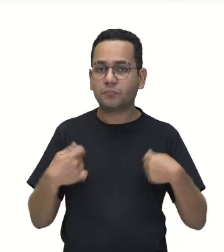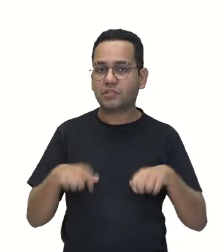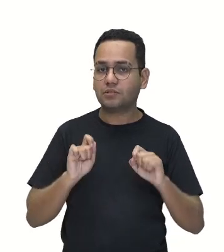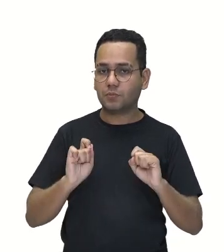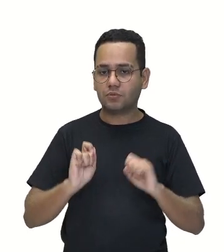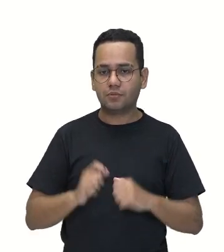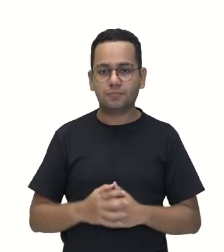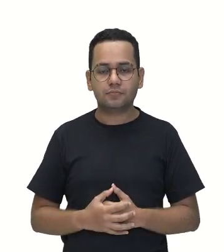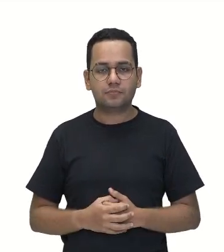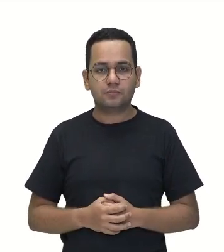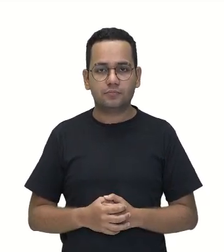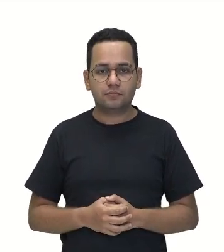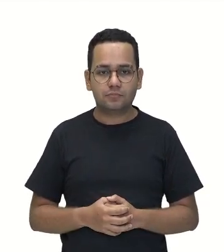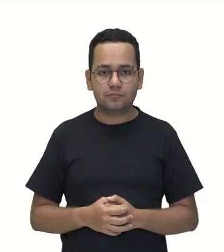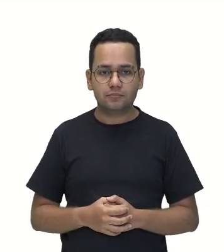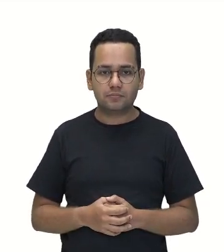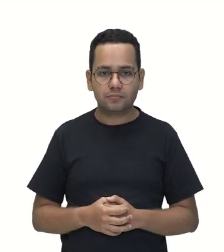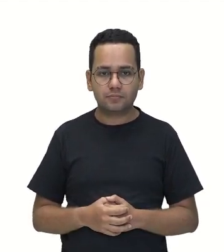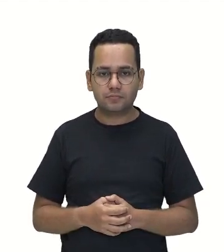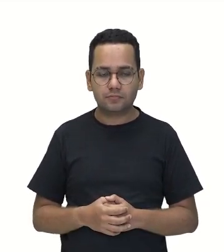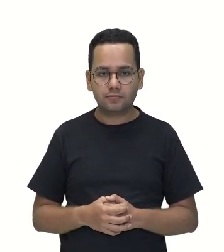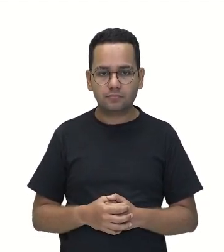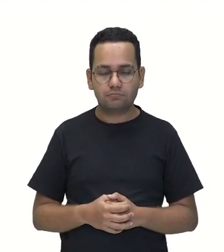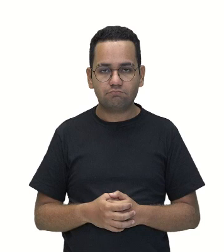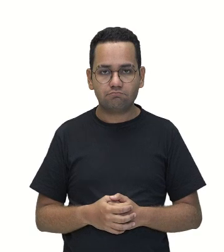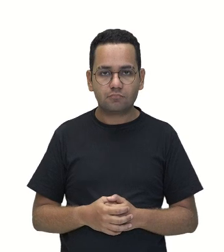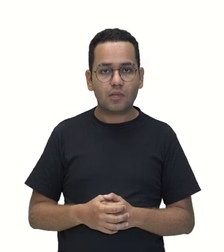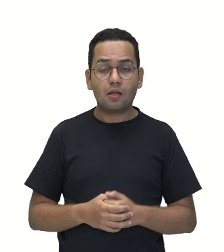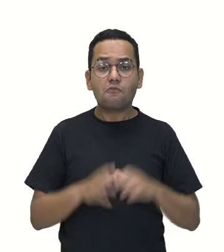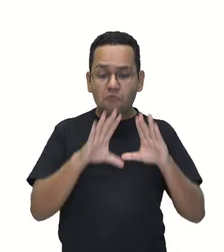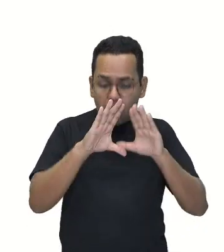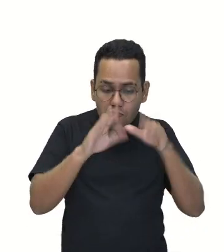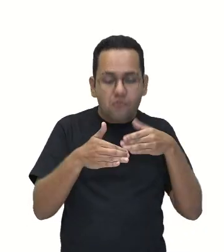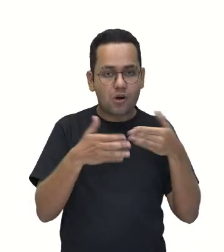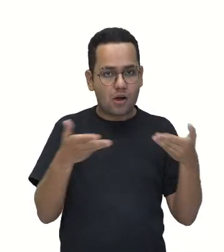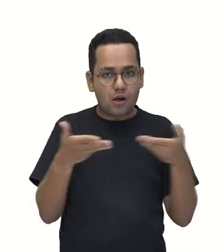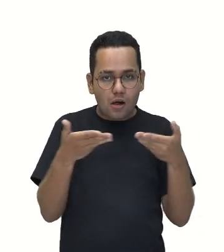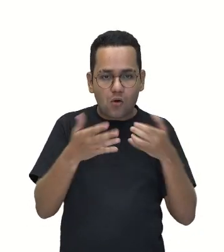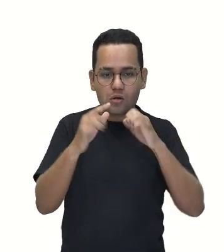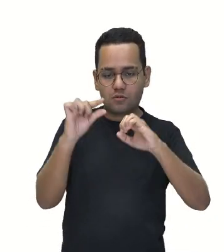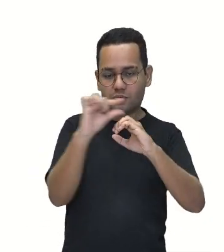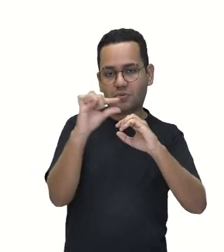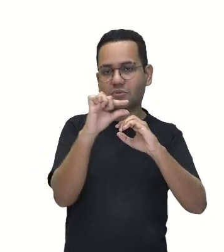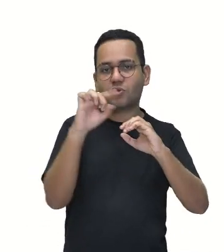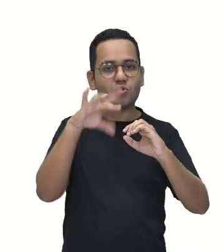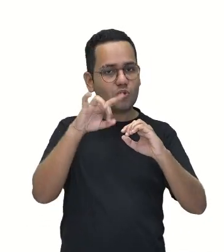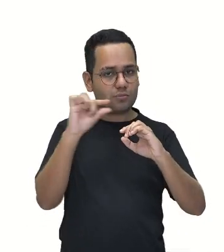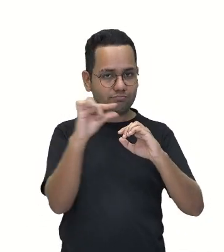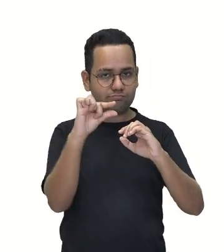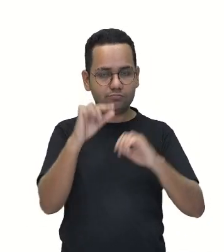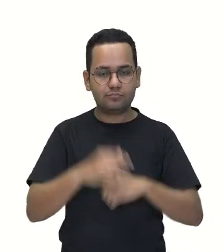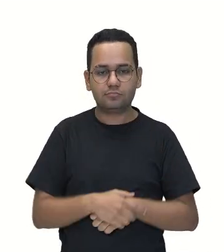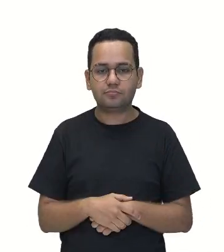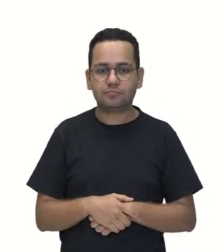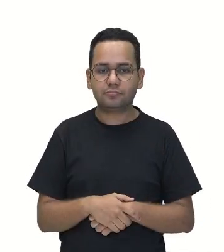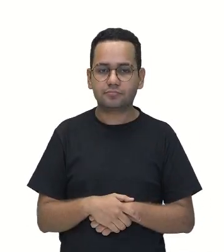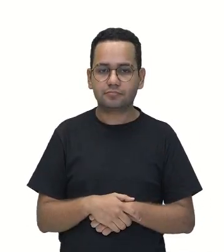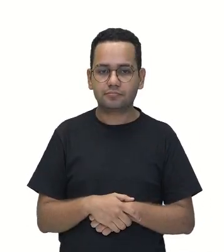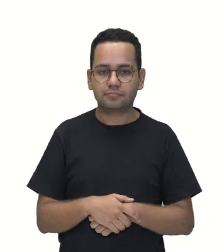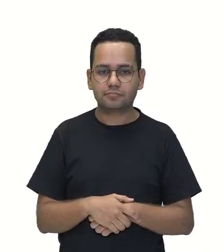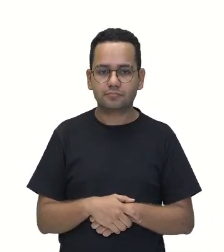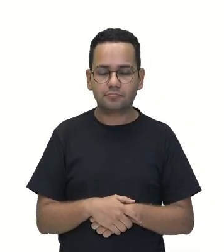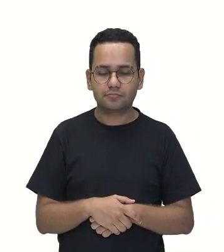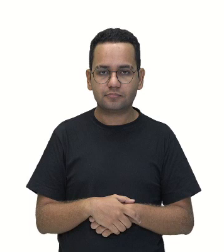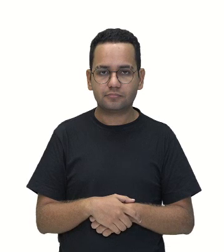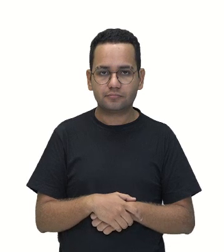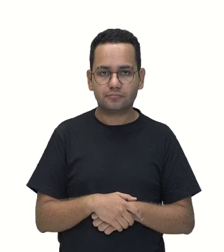fazer eu vou descartar as bases e aproveitar somente os expoentes